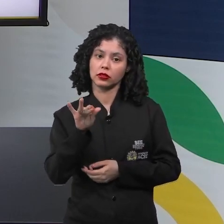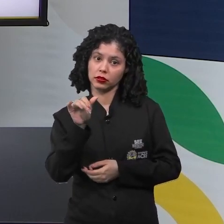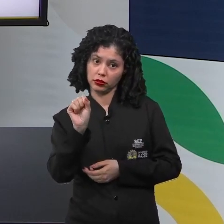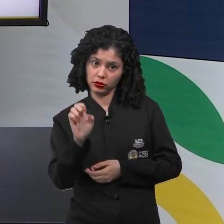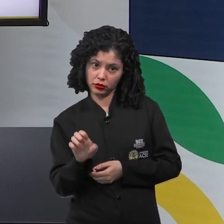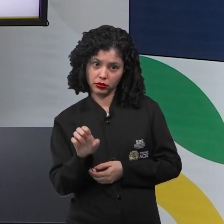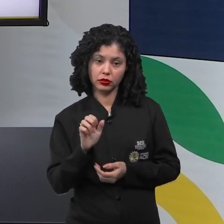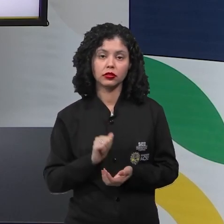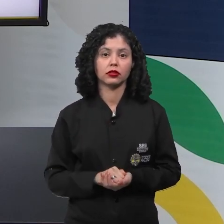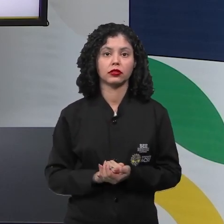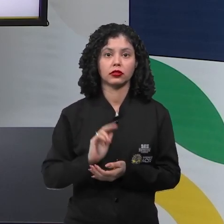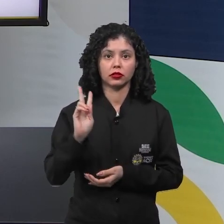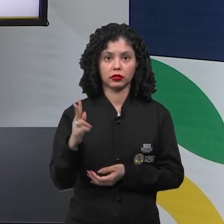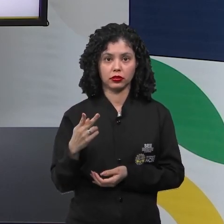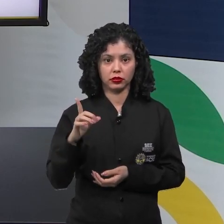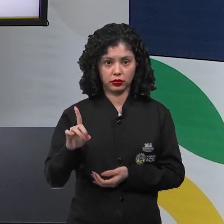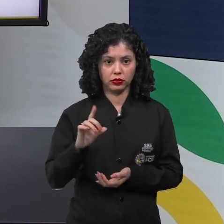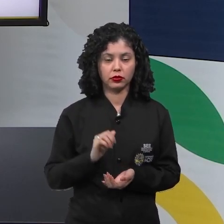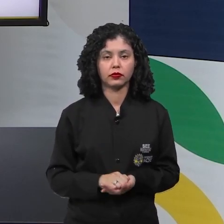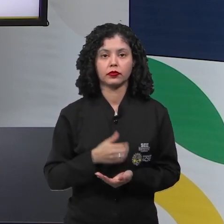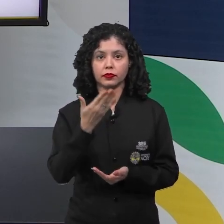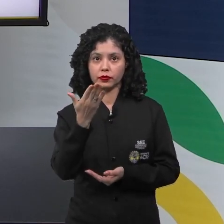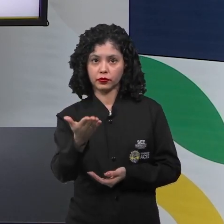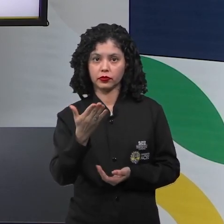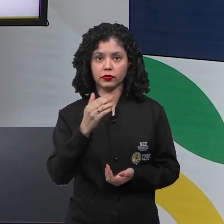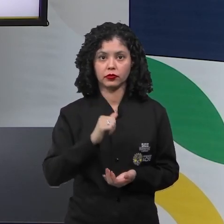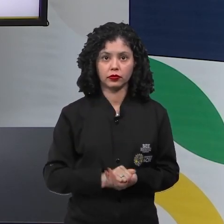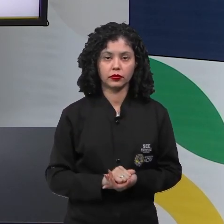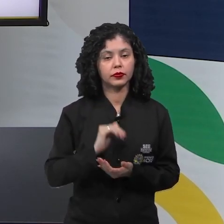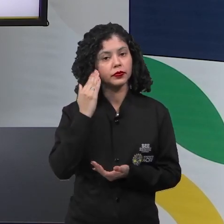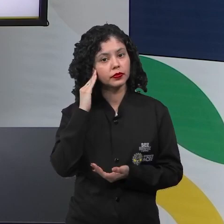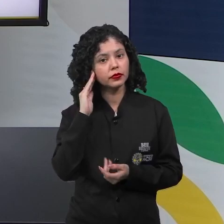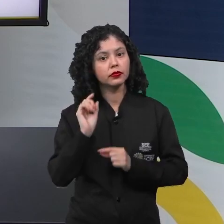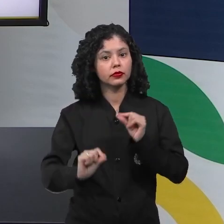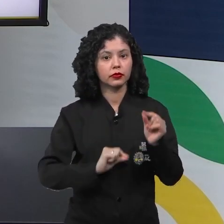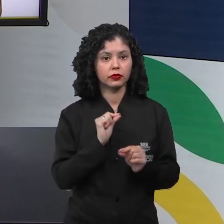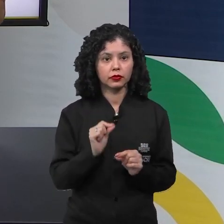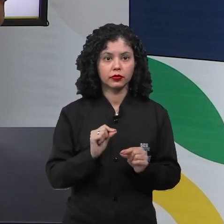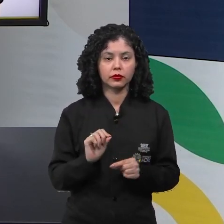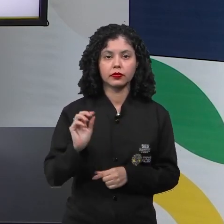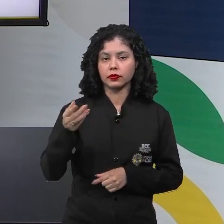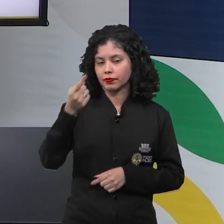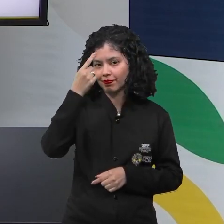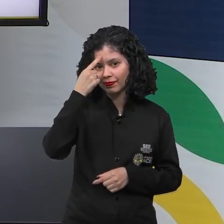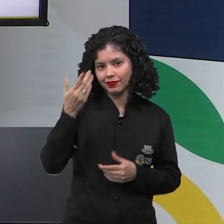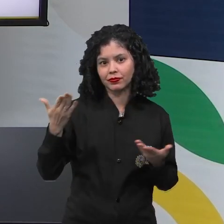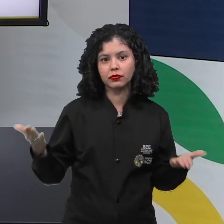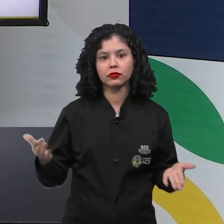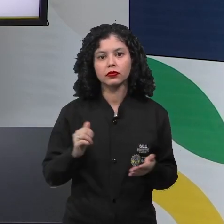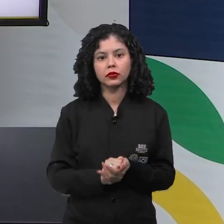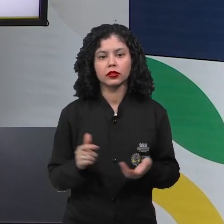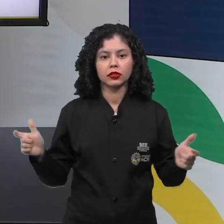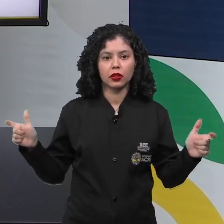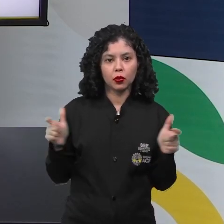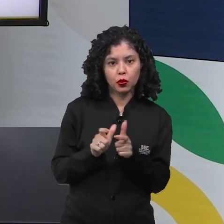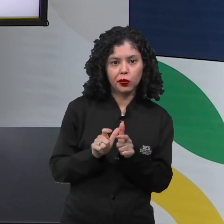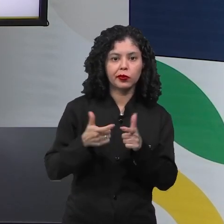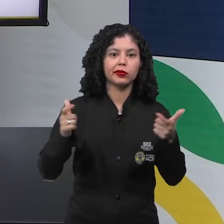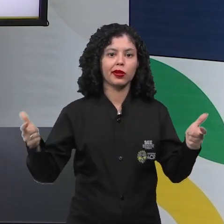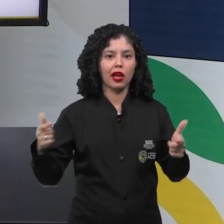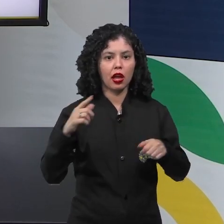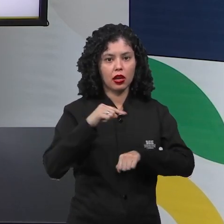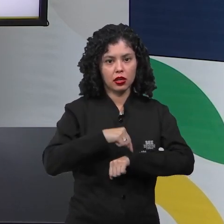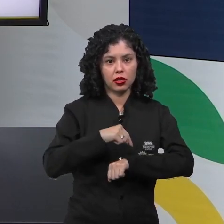armazenamentos, RAMs e HD, é você entender as memórias de curto e longo